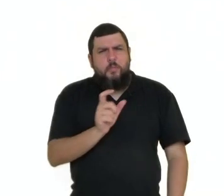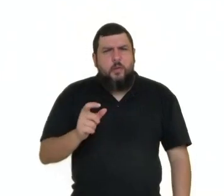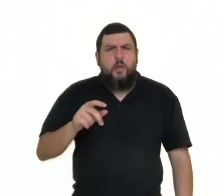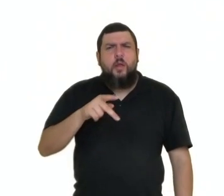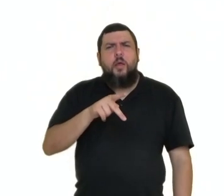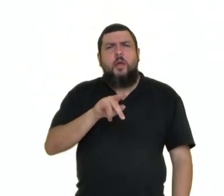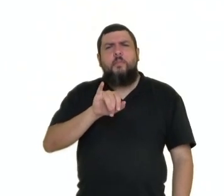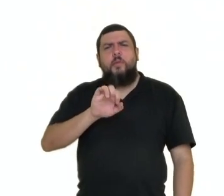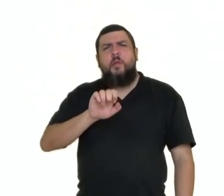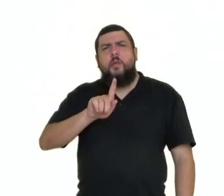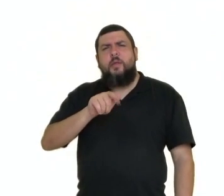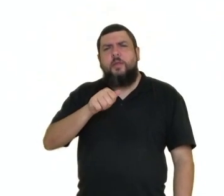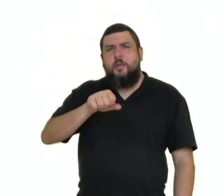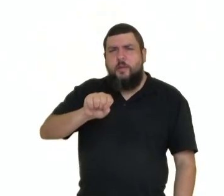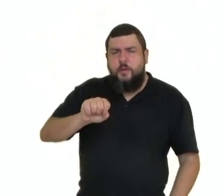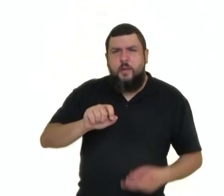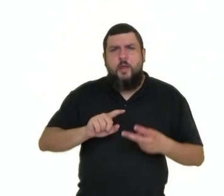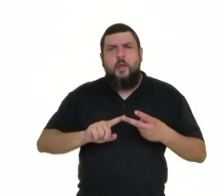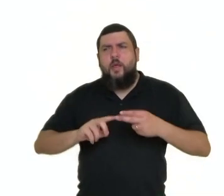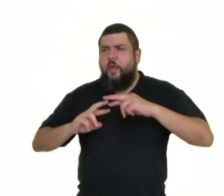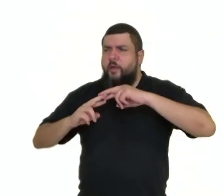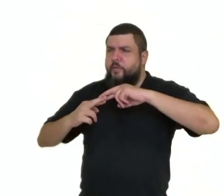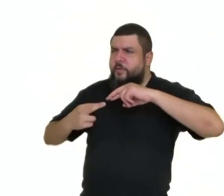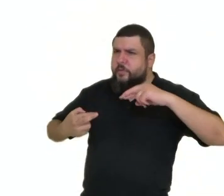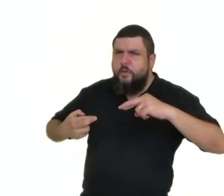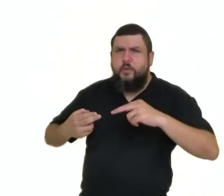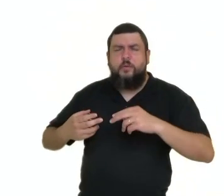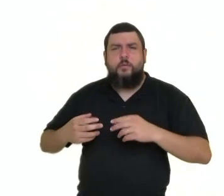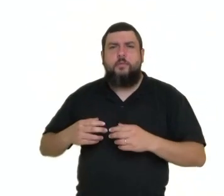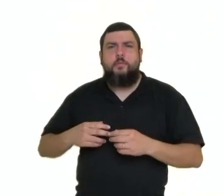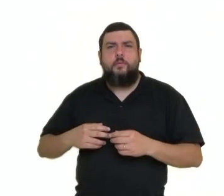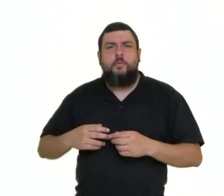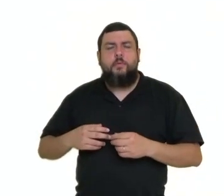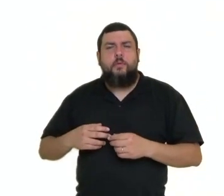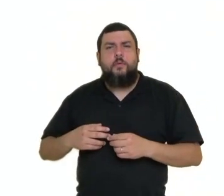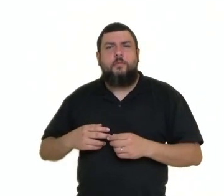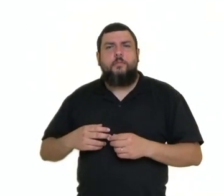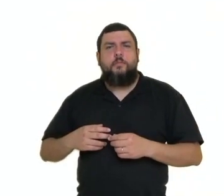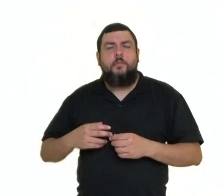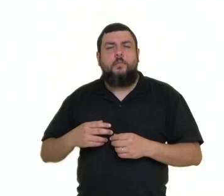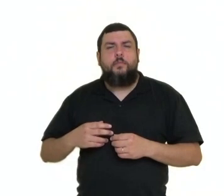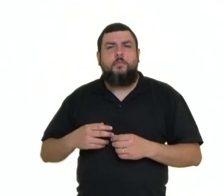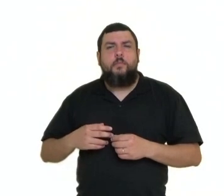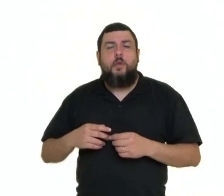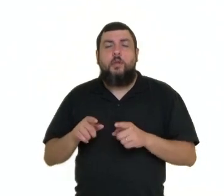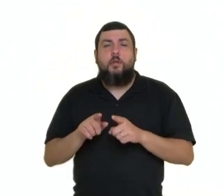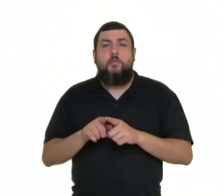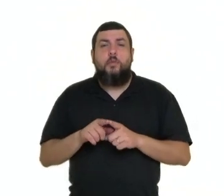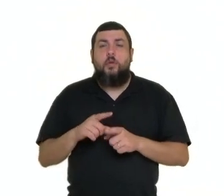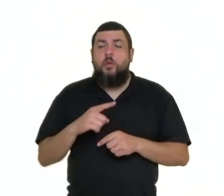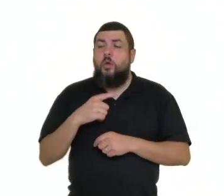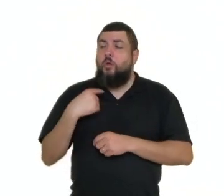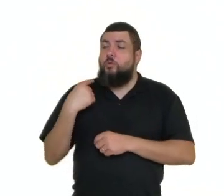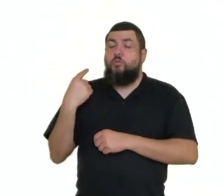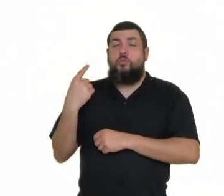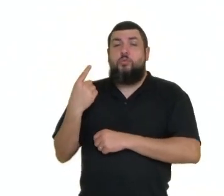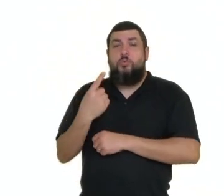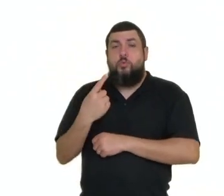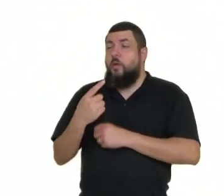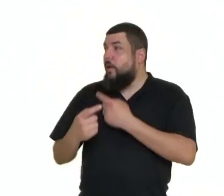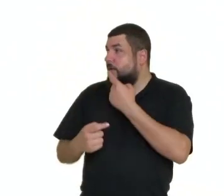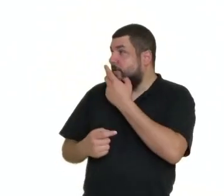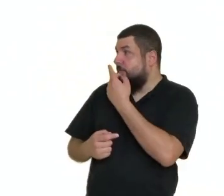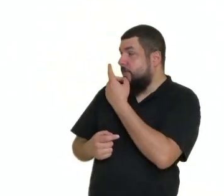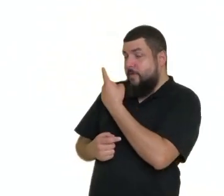razões genéticas, né? O que mais notamos aqui de humor? Nosso treinador vaticinou com um trabalho de